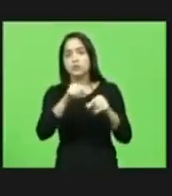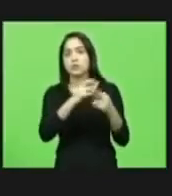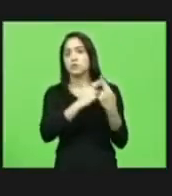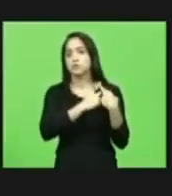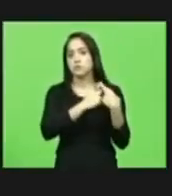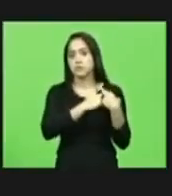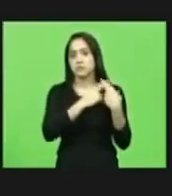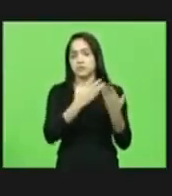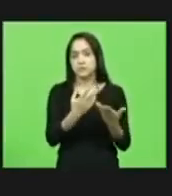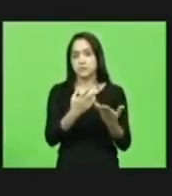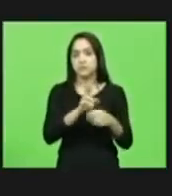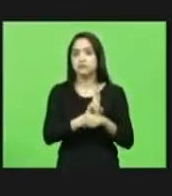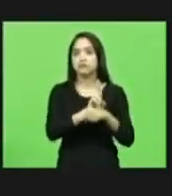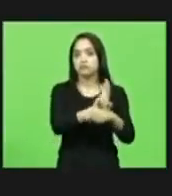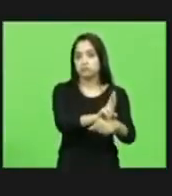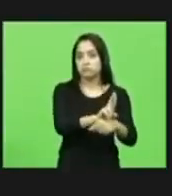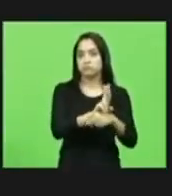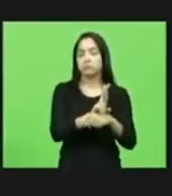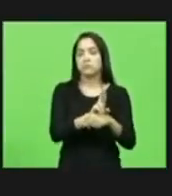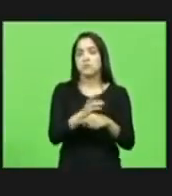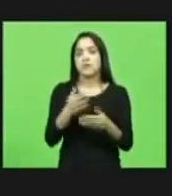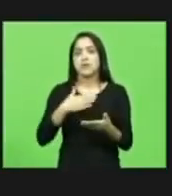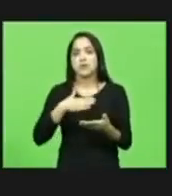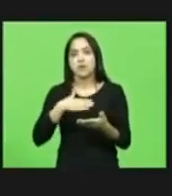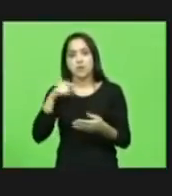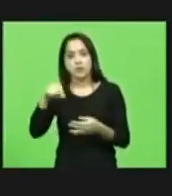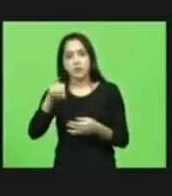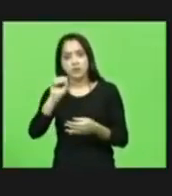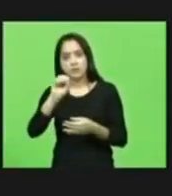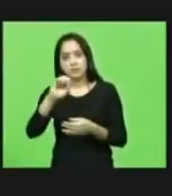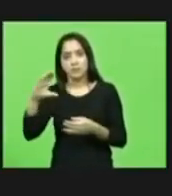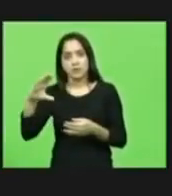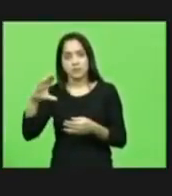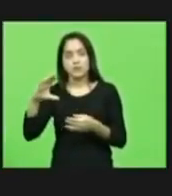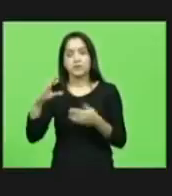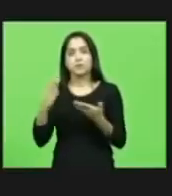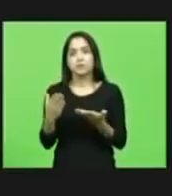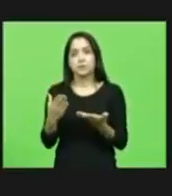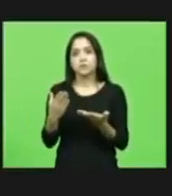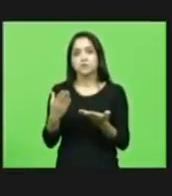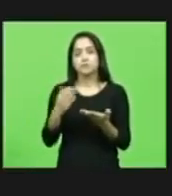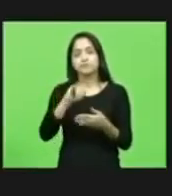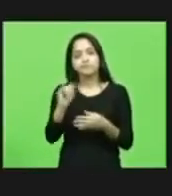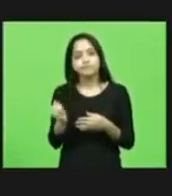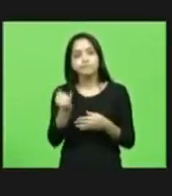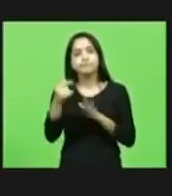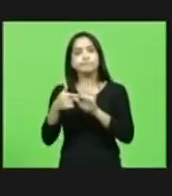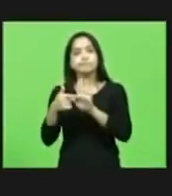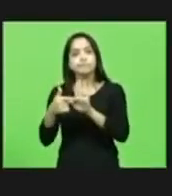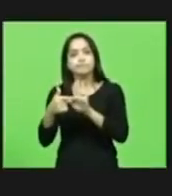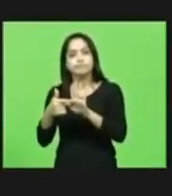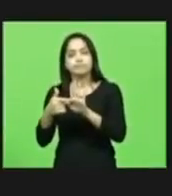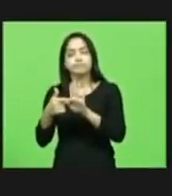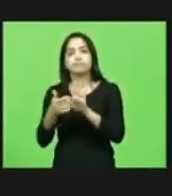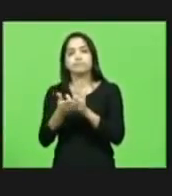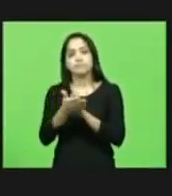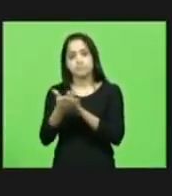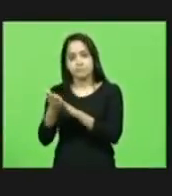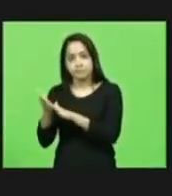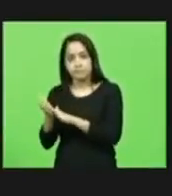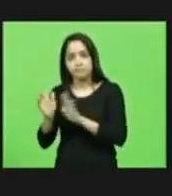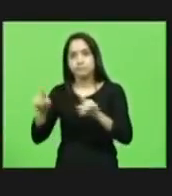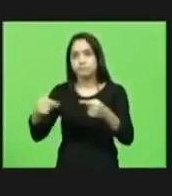Eu, particularmente, aqui em Balneário Camboriú, tivemos êxito nas eleições. Eu aproveito o espaço para parabenizar os nossos adversários,